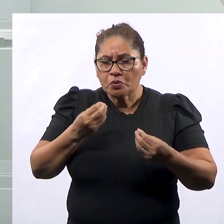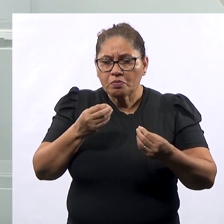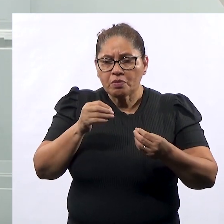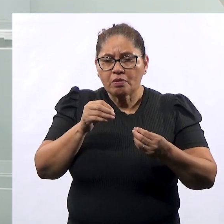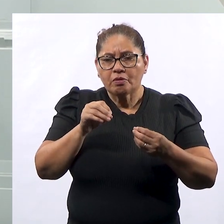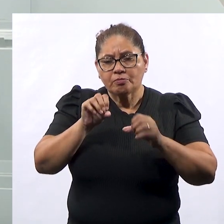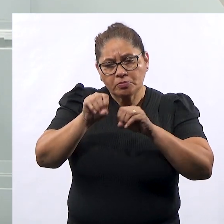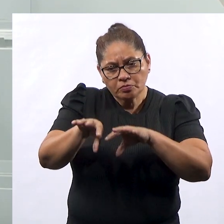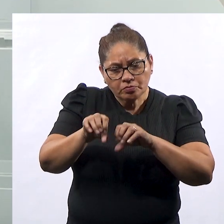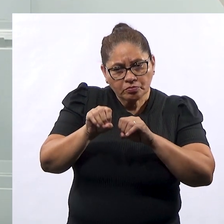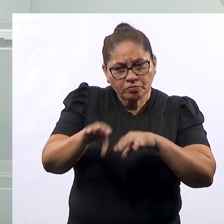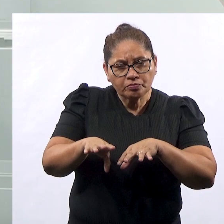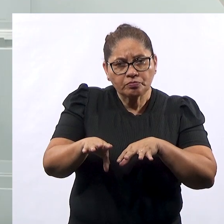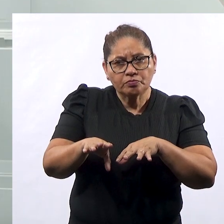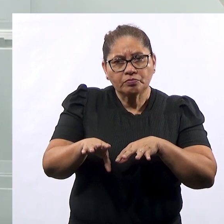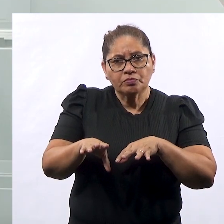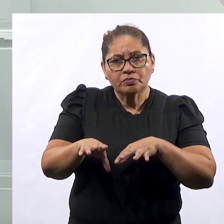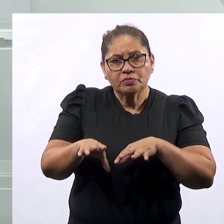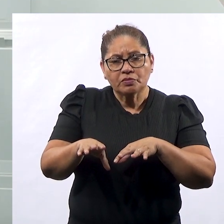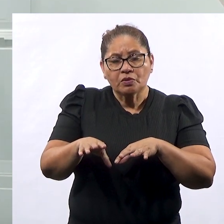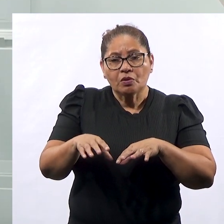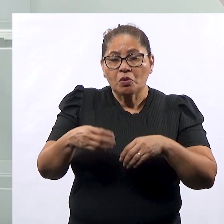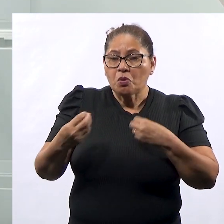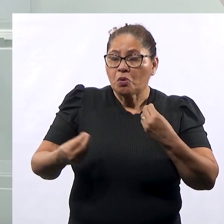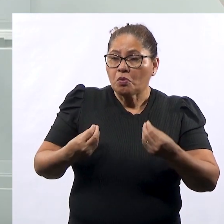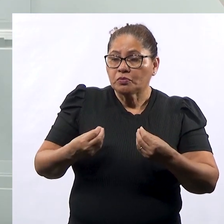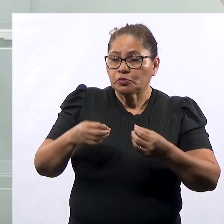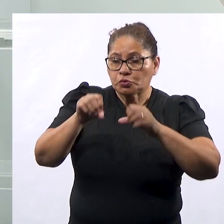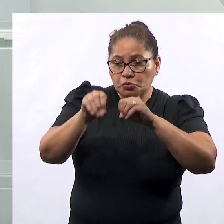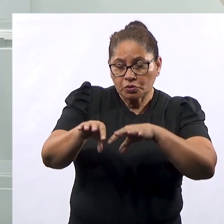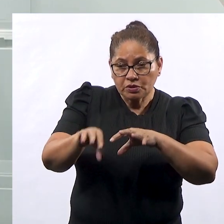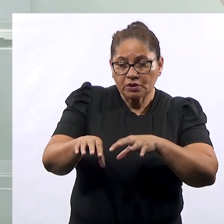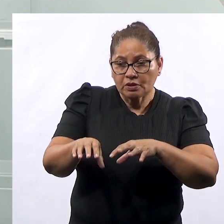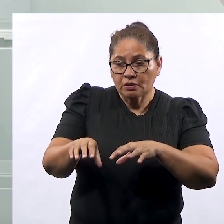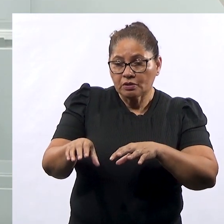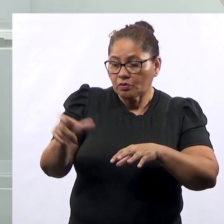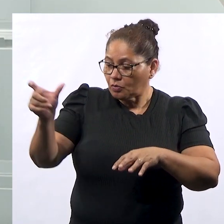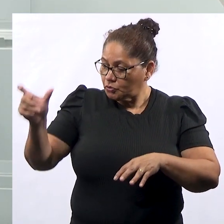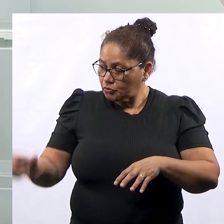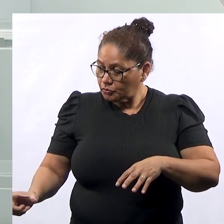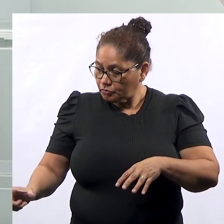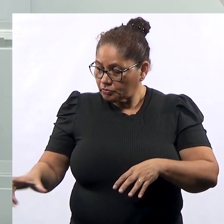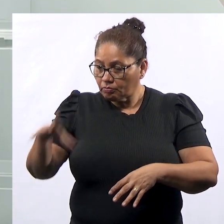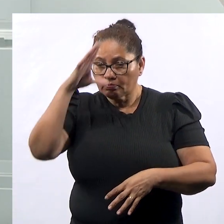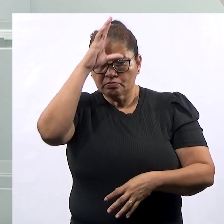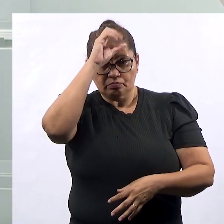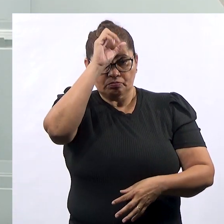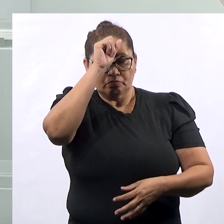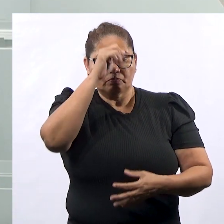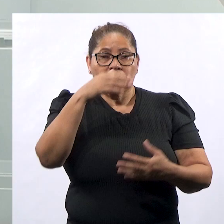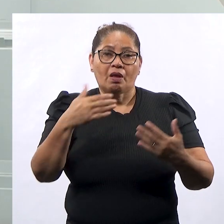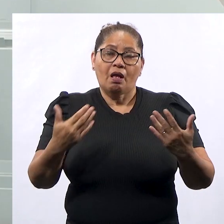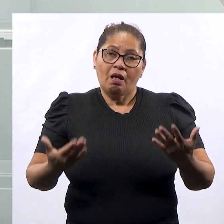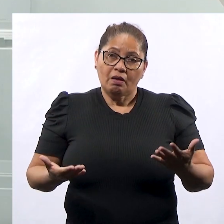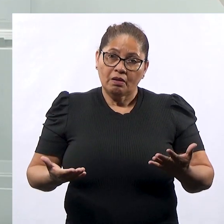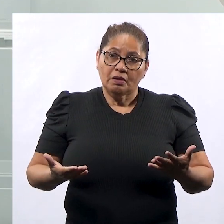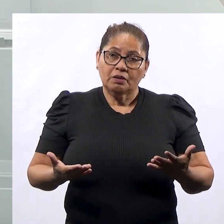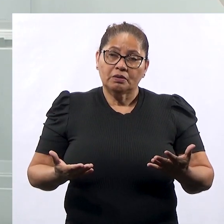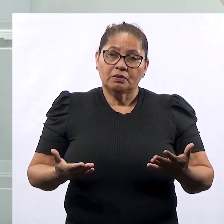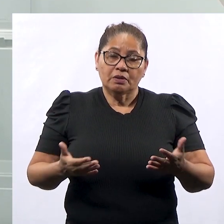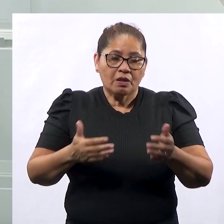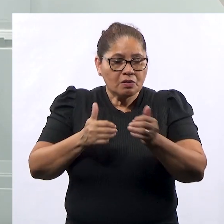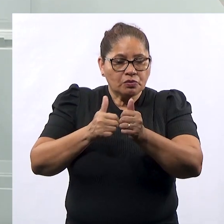Então, é uma dialética, como que eu estou ensinando e como o sujeito está aprendendo, tá?